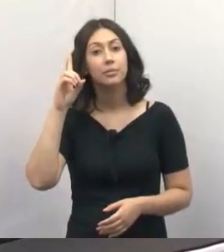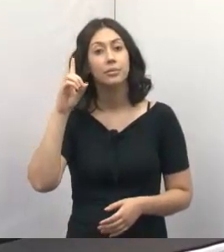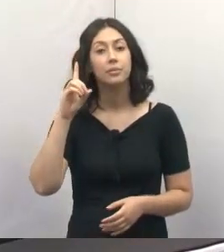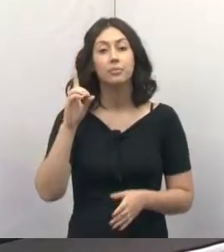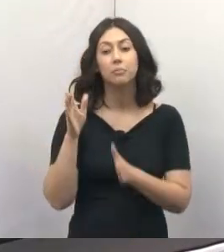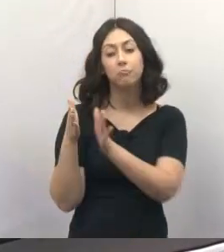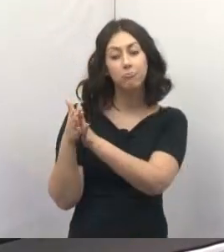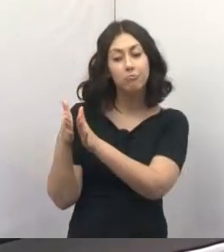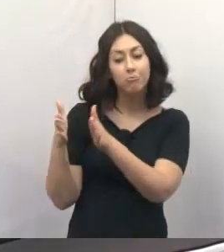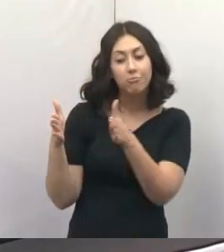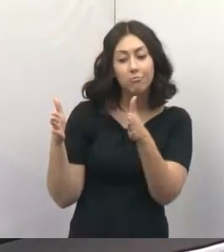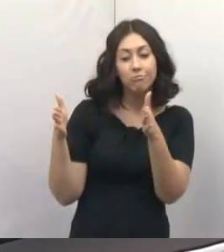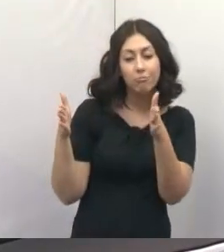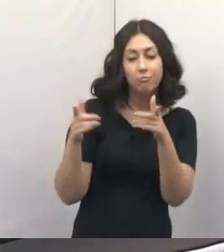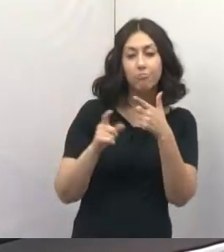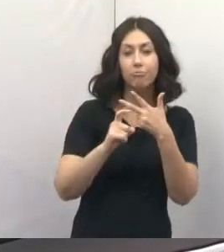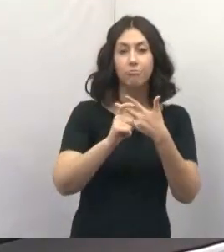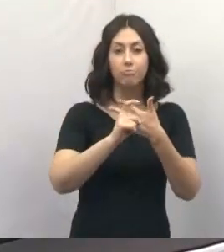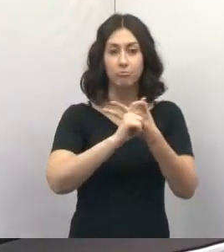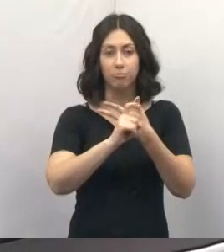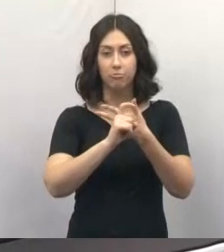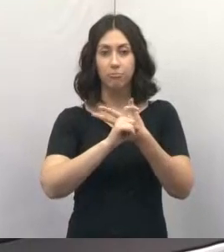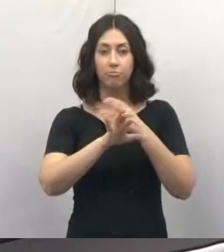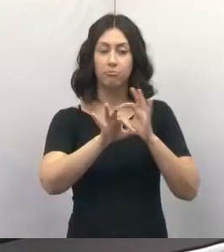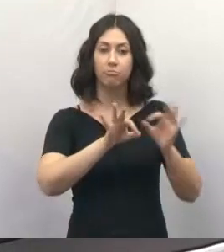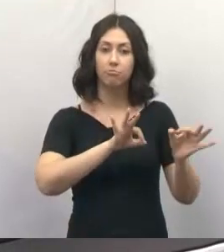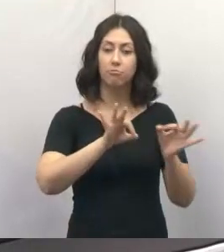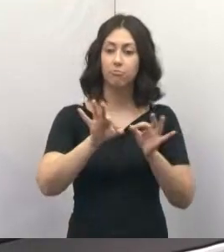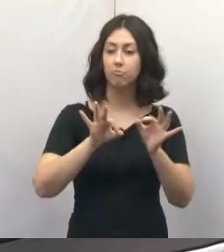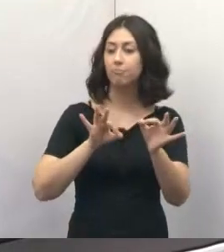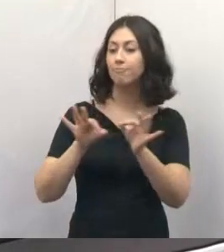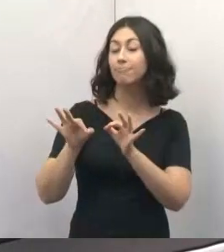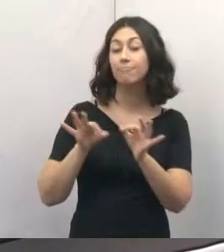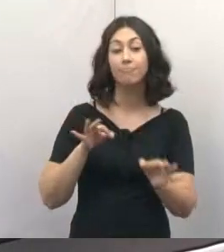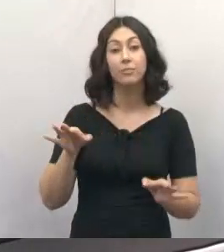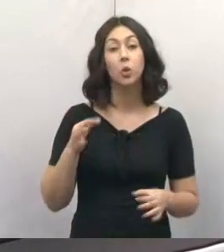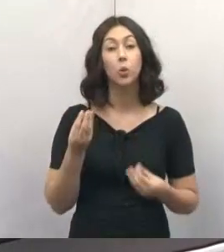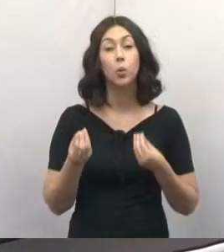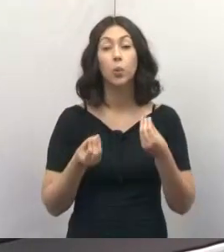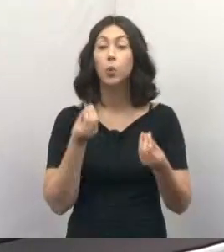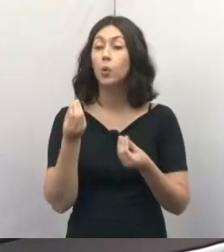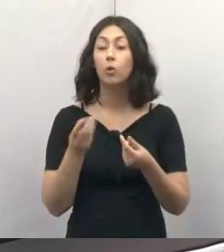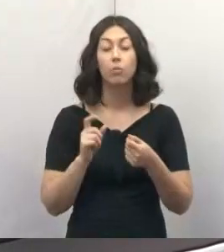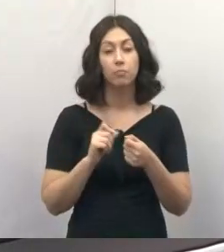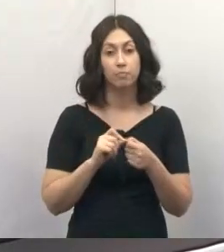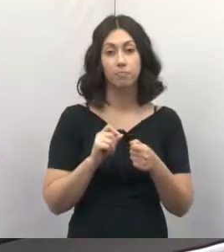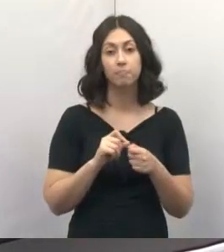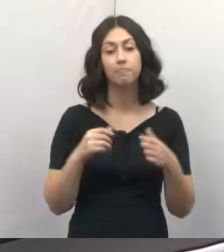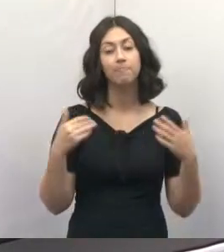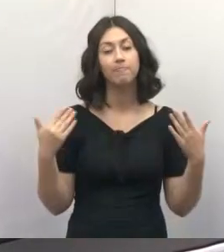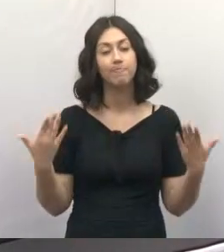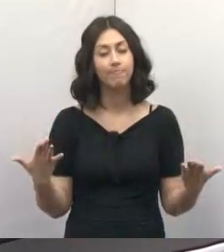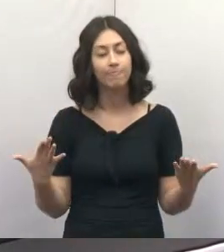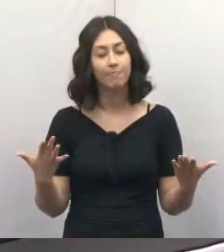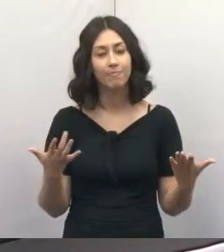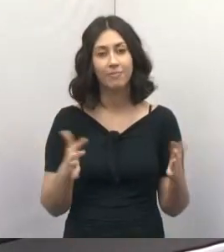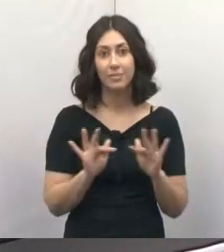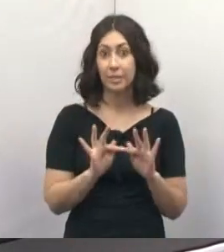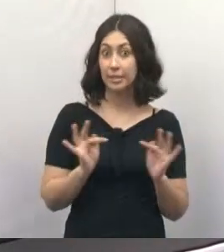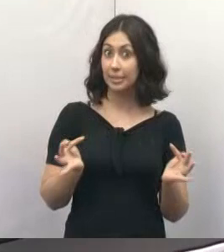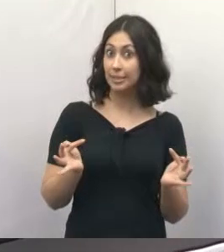dar um tempo para o Executivo preparar de que forma será feito tudo isso. Então, não é